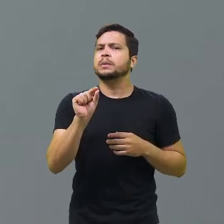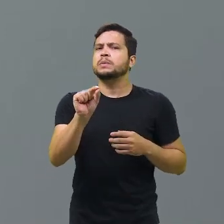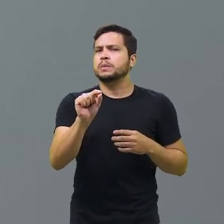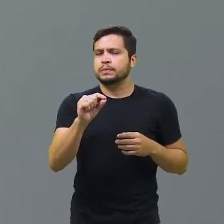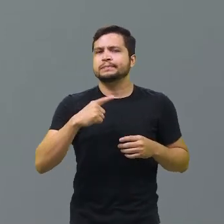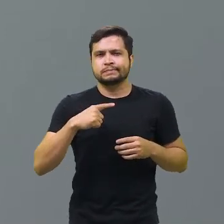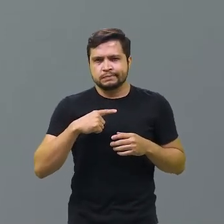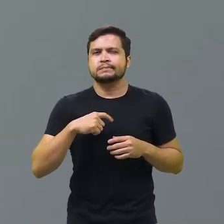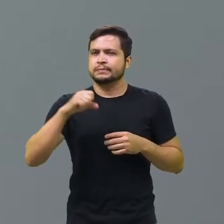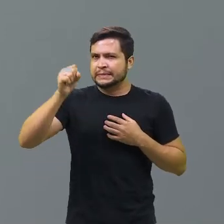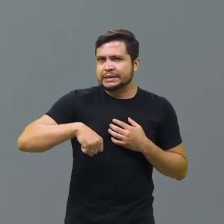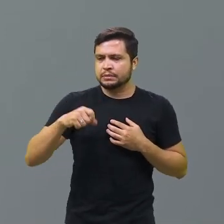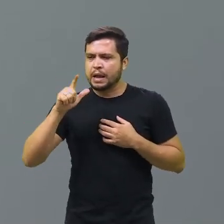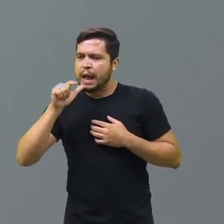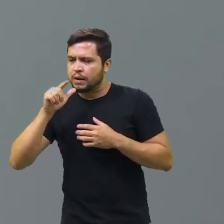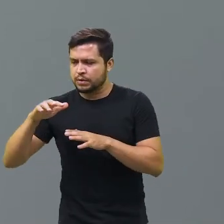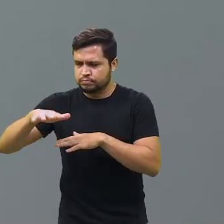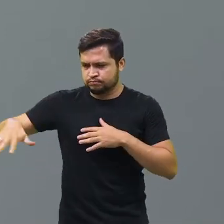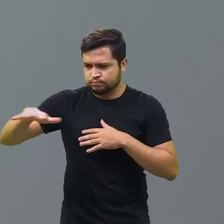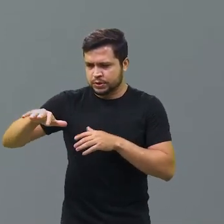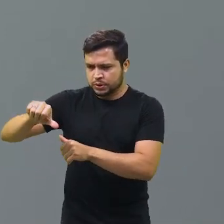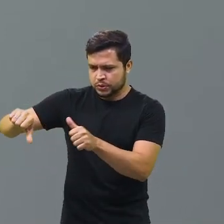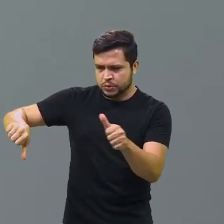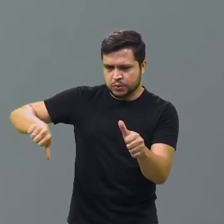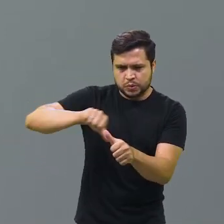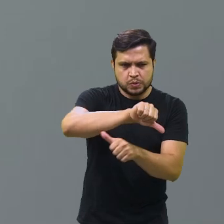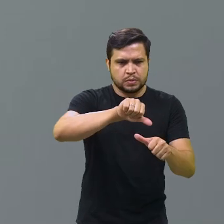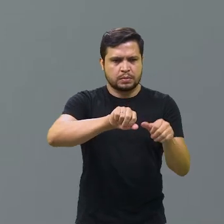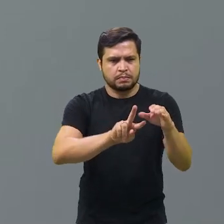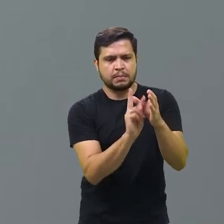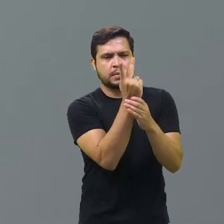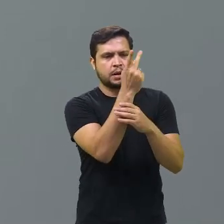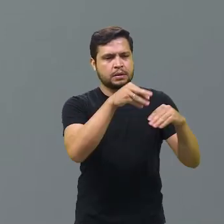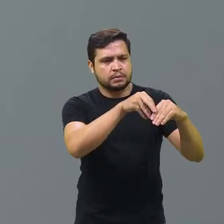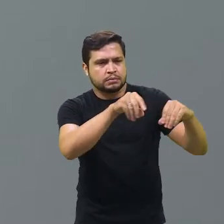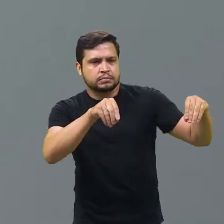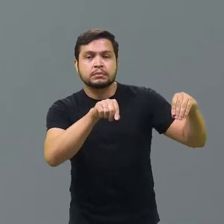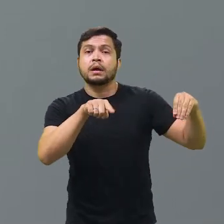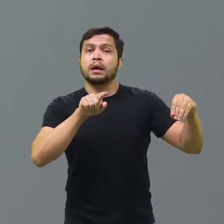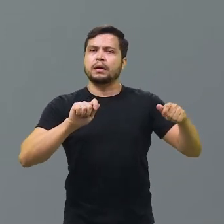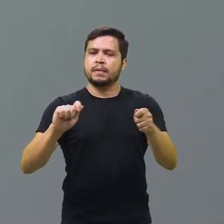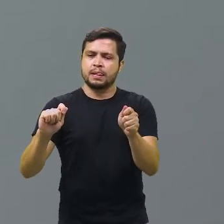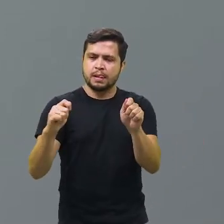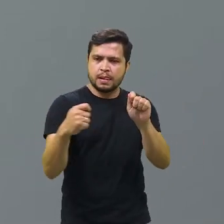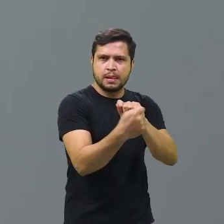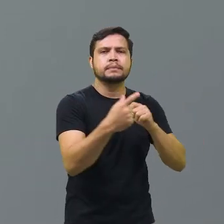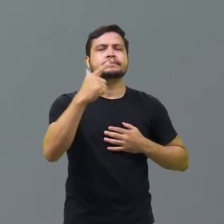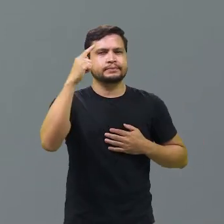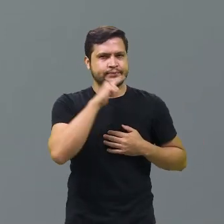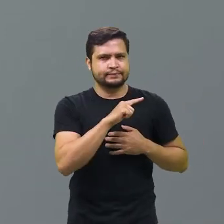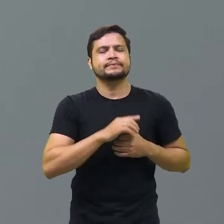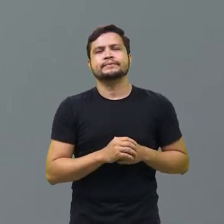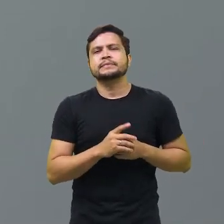aí em direção ao ambiente terrestre, né? Então a gente diz que há adaptações ao ambiente terrestre. São indivíduos